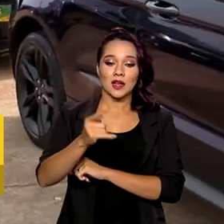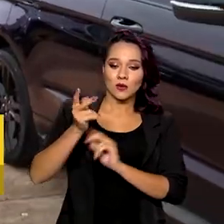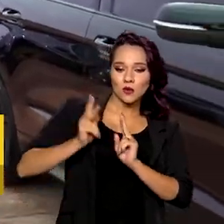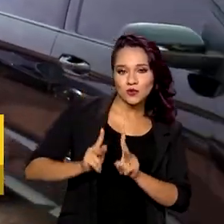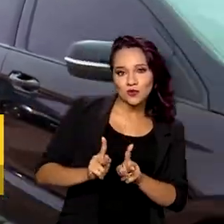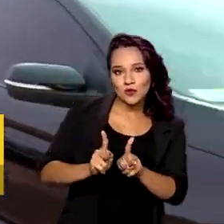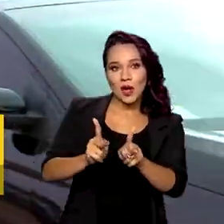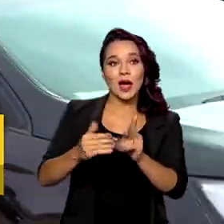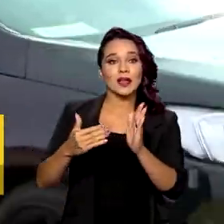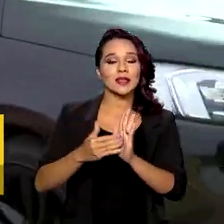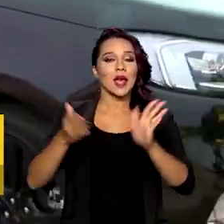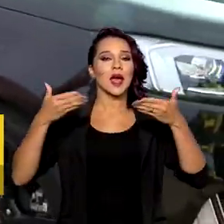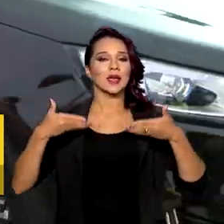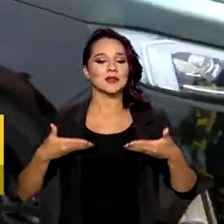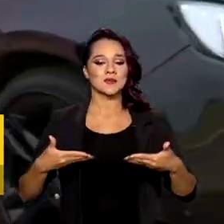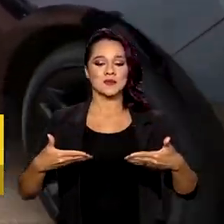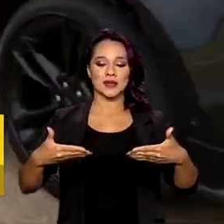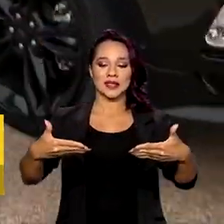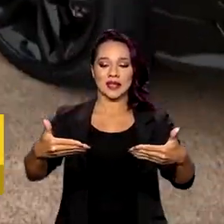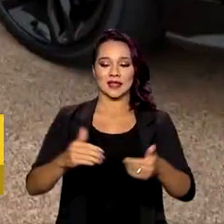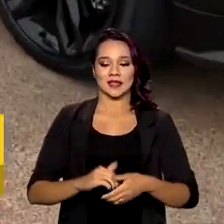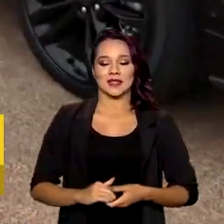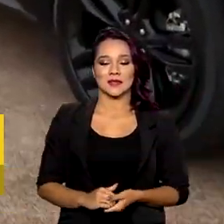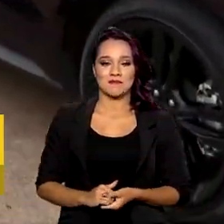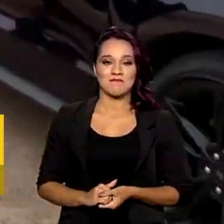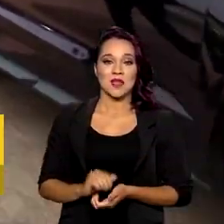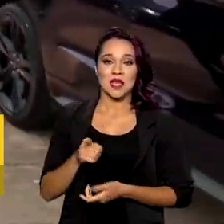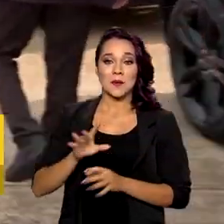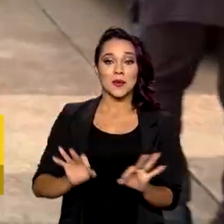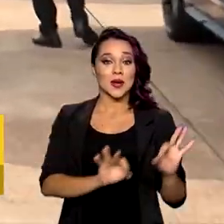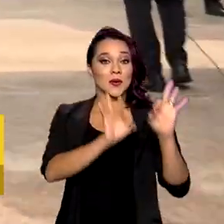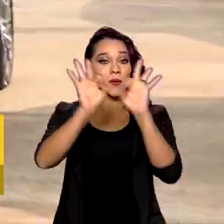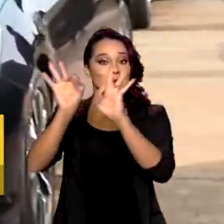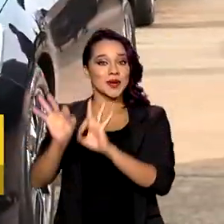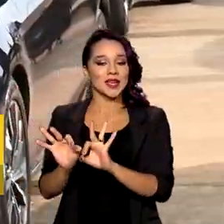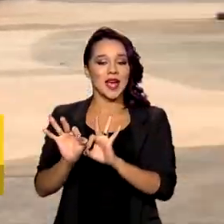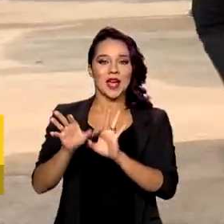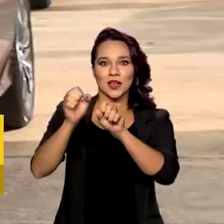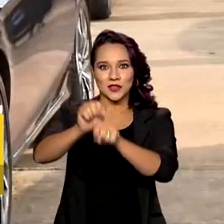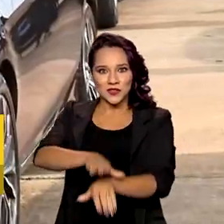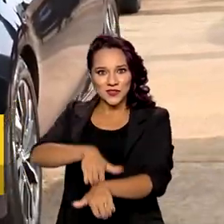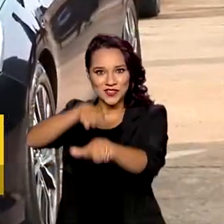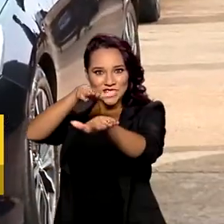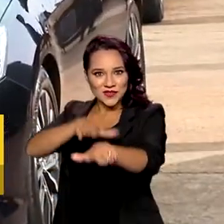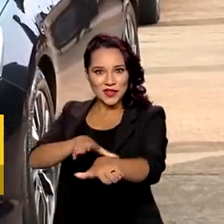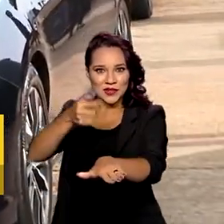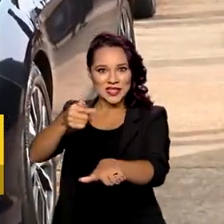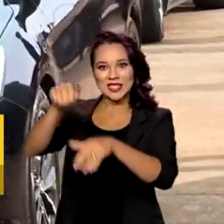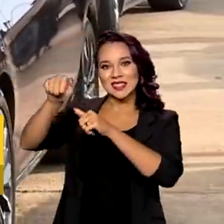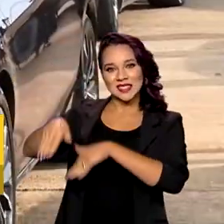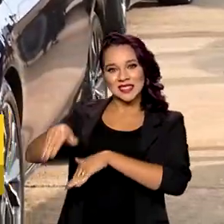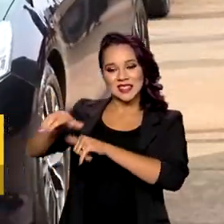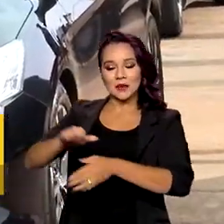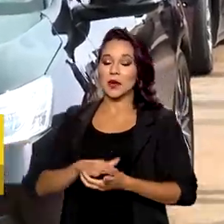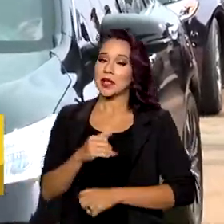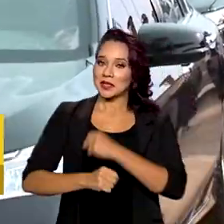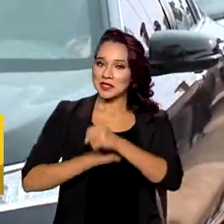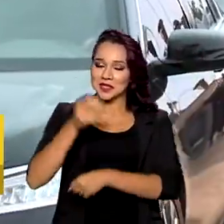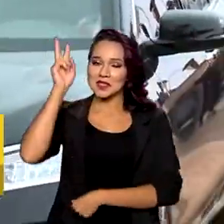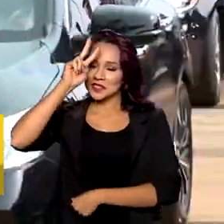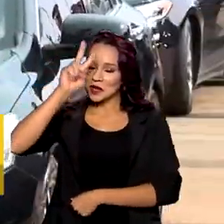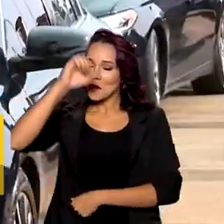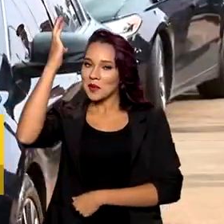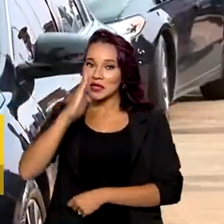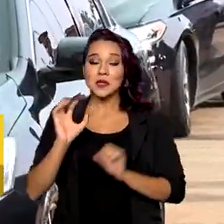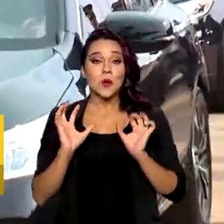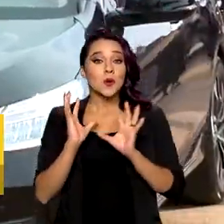ali para a Esplanada dos Ministérios para acompanhar esse desfile, portanto, do 7 de setembro, que neste ano a gente lembra sempre, o